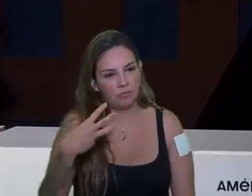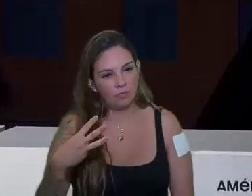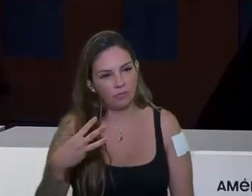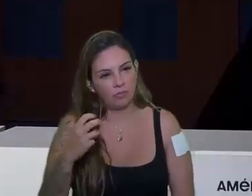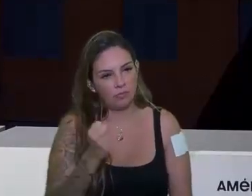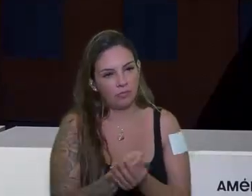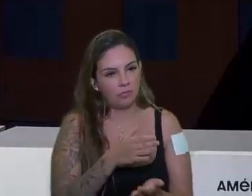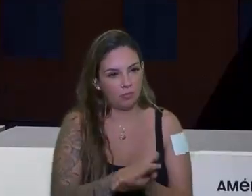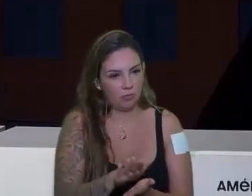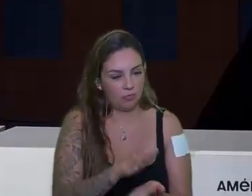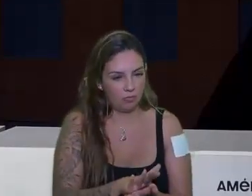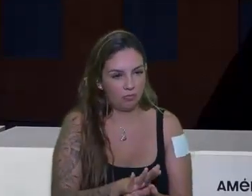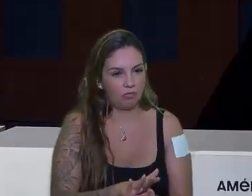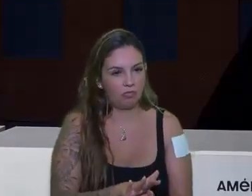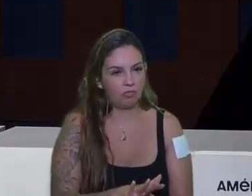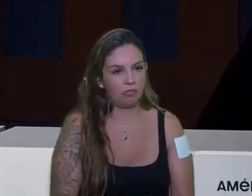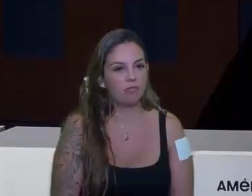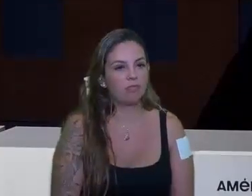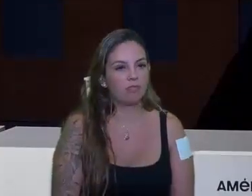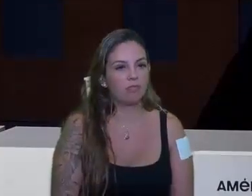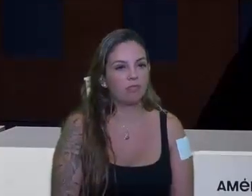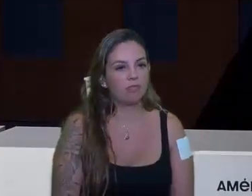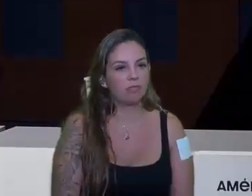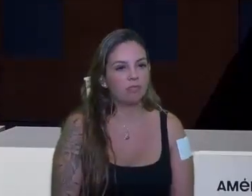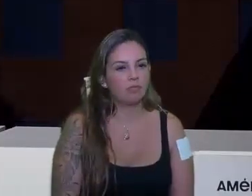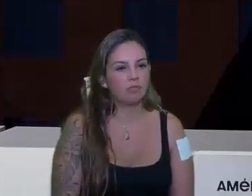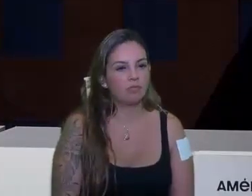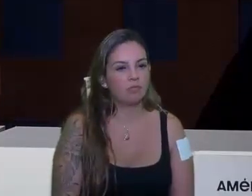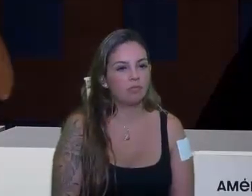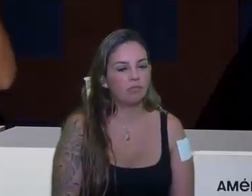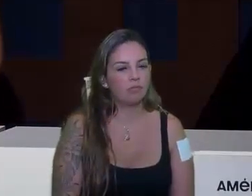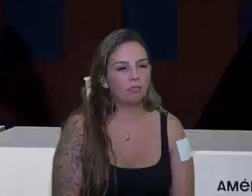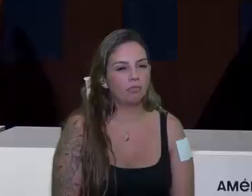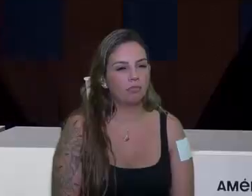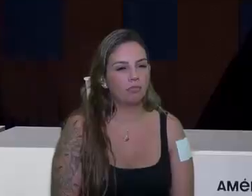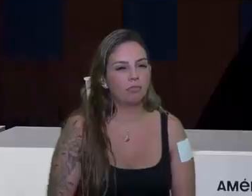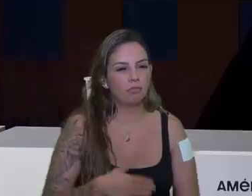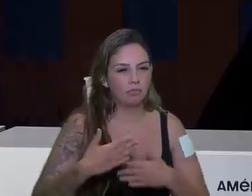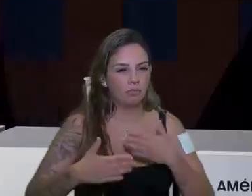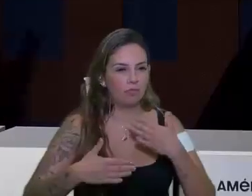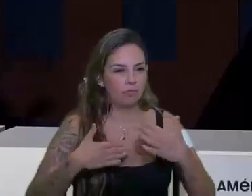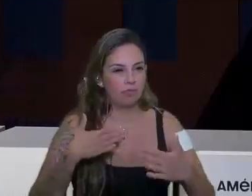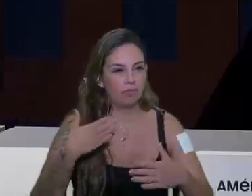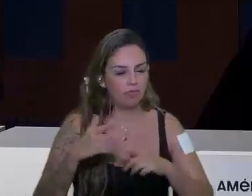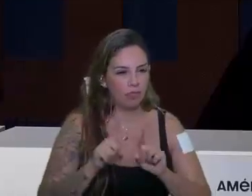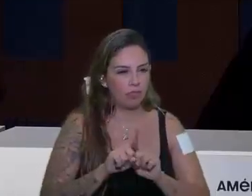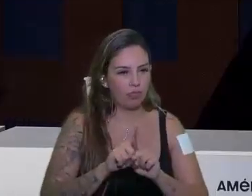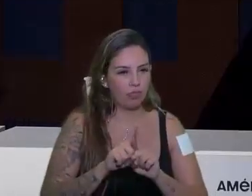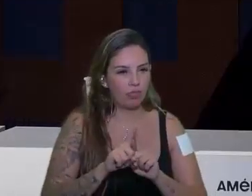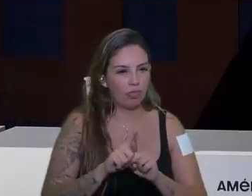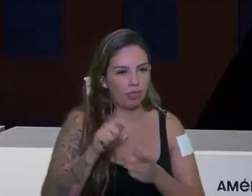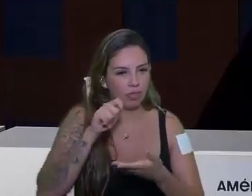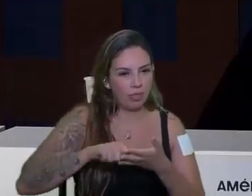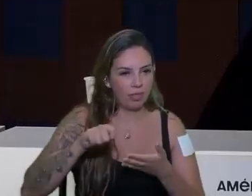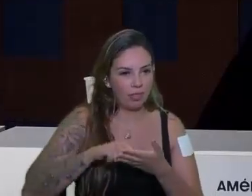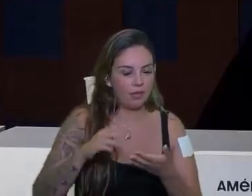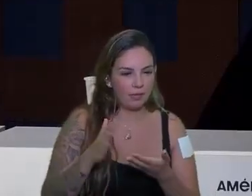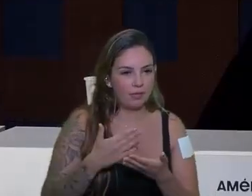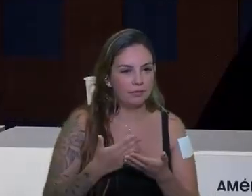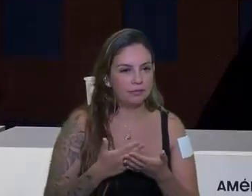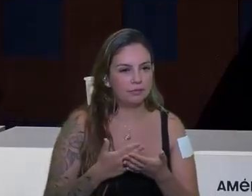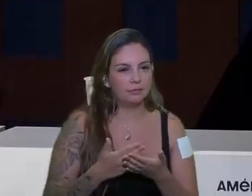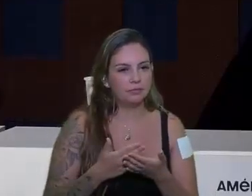13 e eu quero escrever para a minha faixa etária. Fui crescendo com os meus